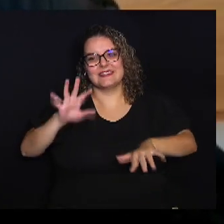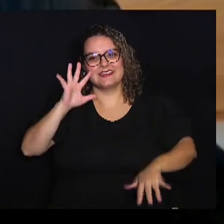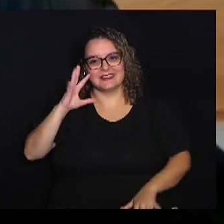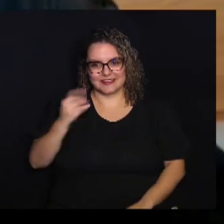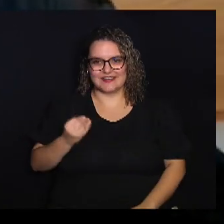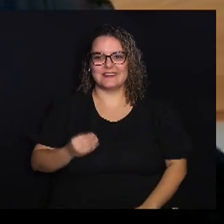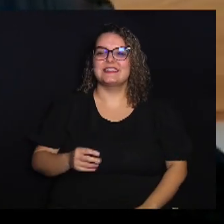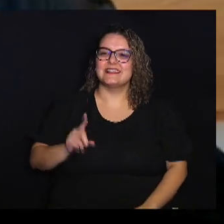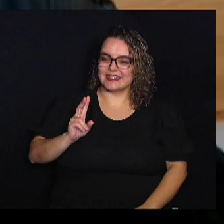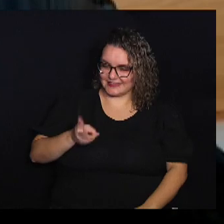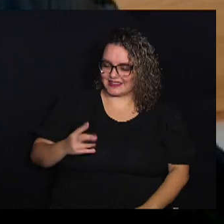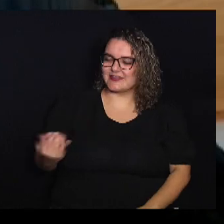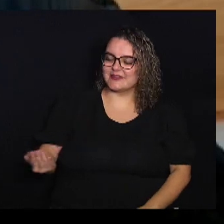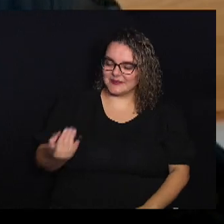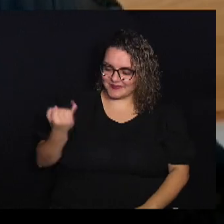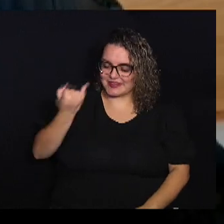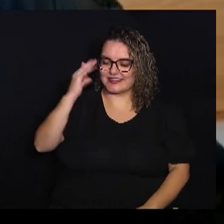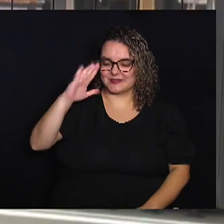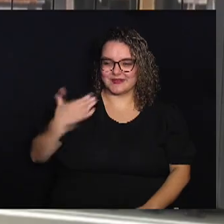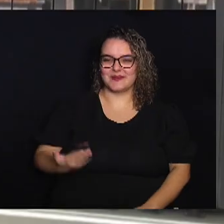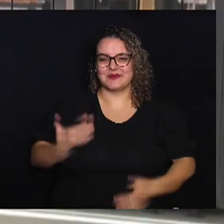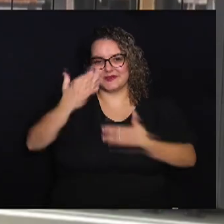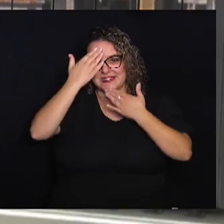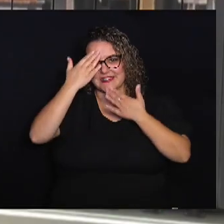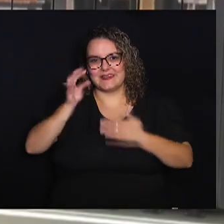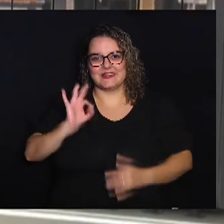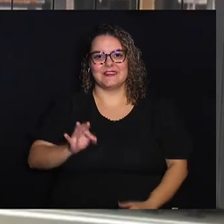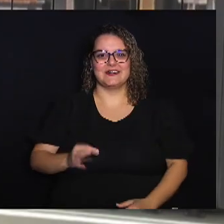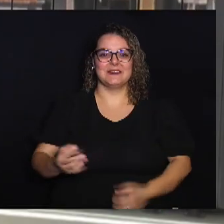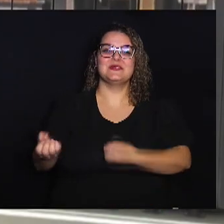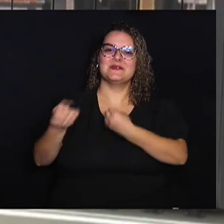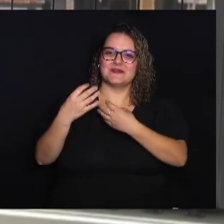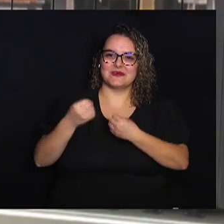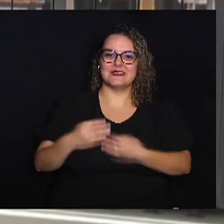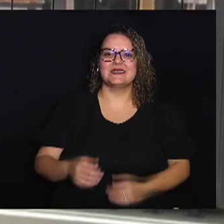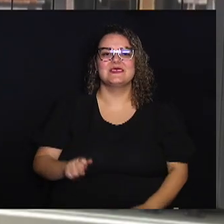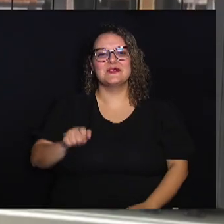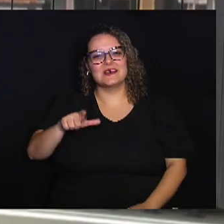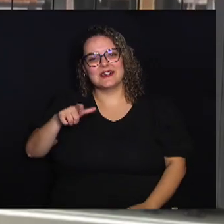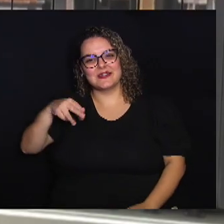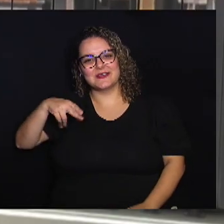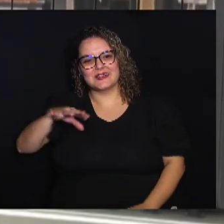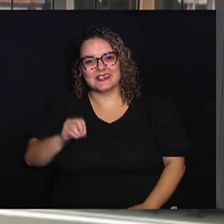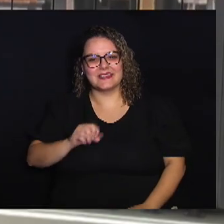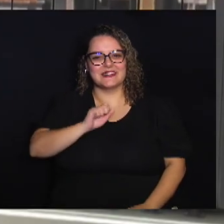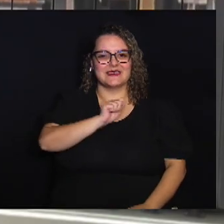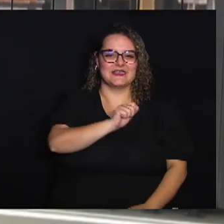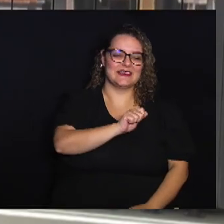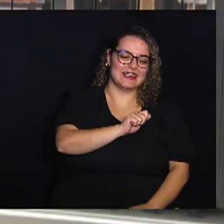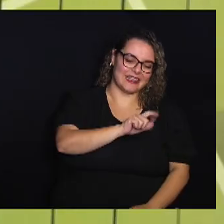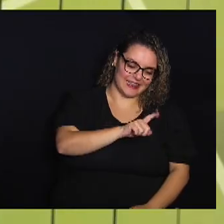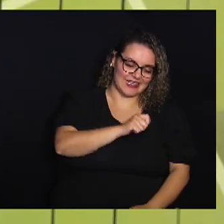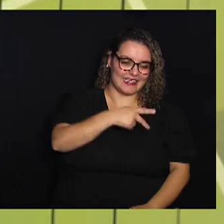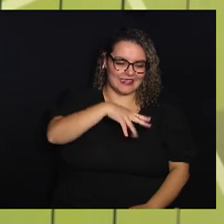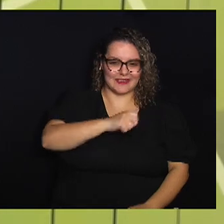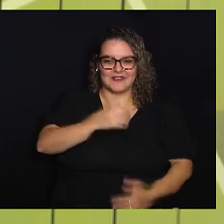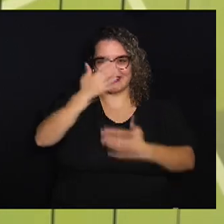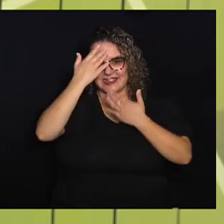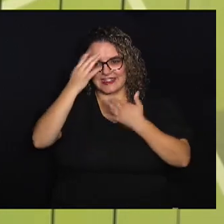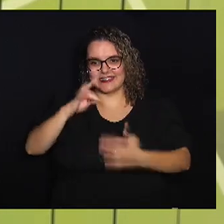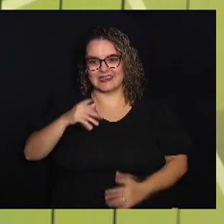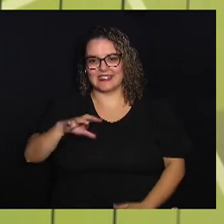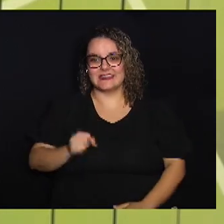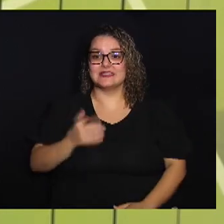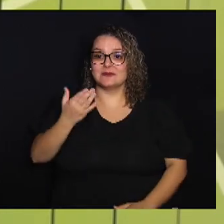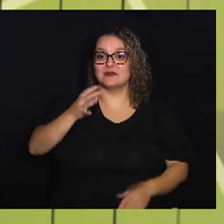conhecimento. É sempre uma honra. Muito obrigada. Com certeza foi uma aula aqui sobre o El Niño e a Laninha. Muito obrigada, Thaís. E para você